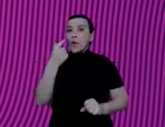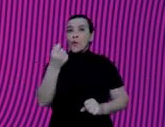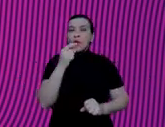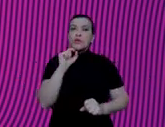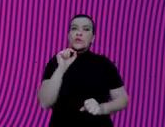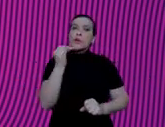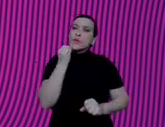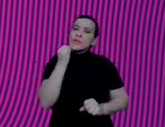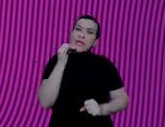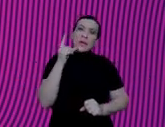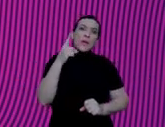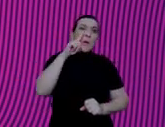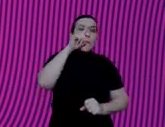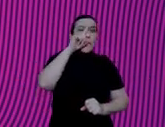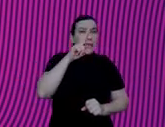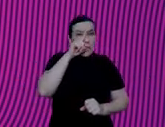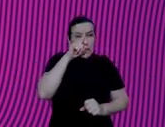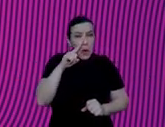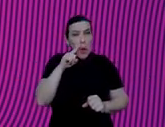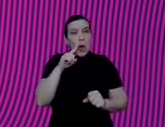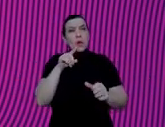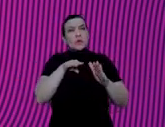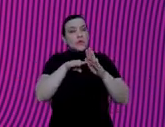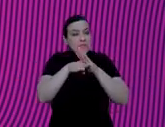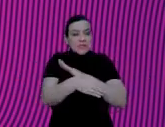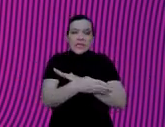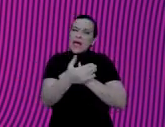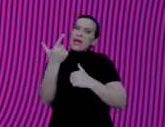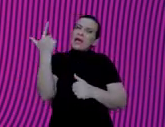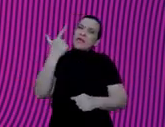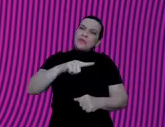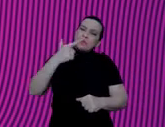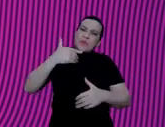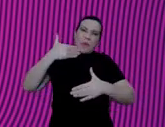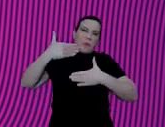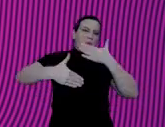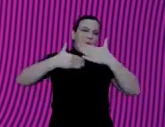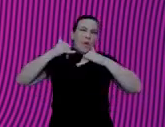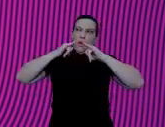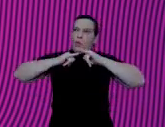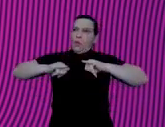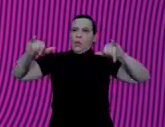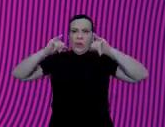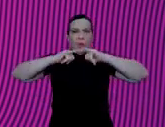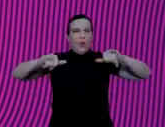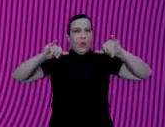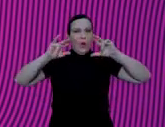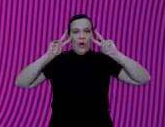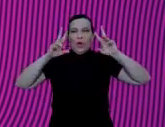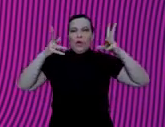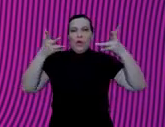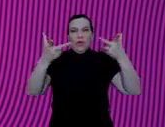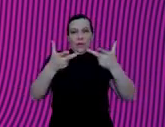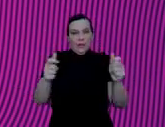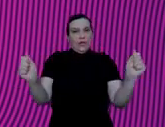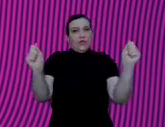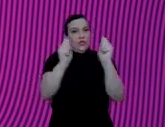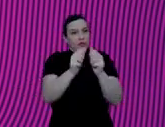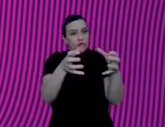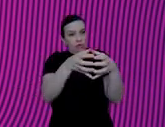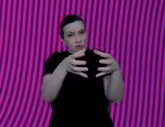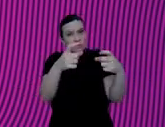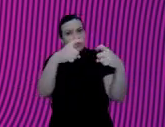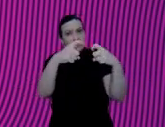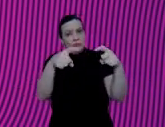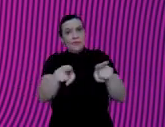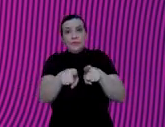dependência, né? E faz uma intensa e forte campanha de marketing junto à comunidade médica, né, para aumentar a